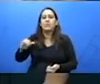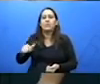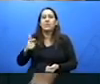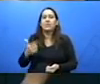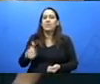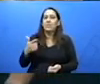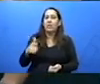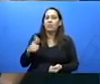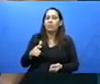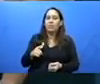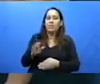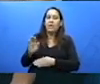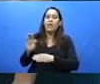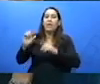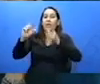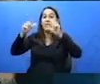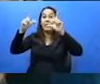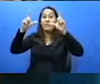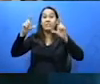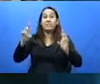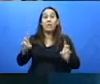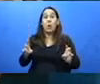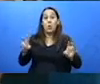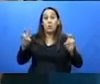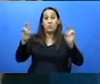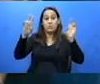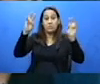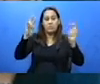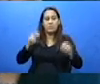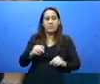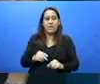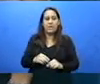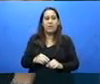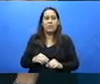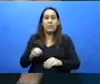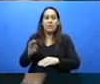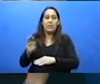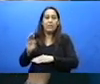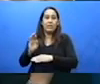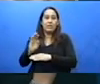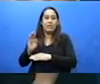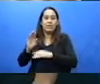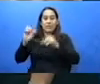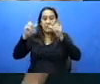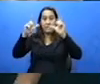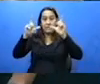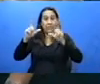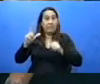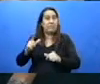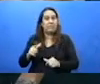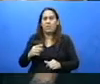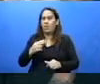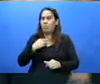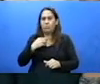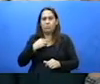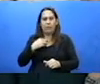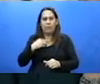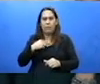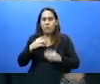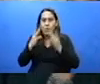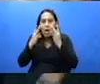não existia canal para criança na televisão. E a televisão que existia não era para a criança